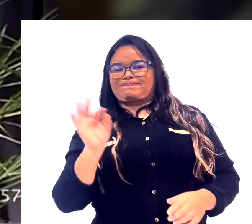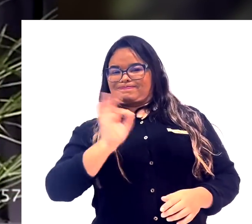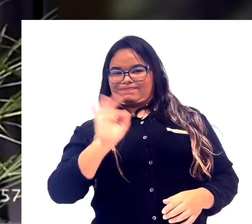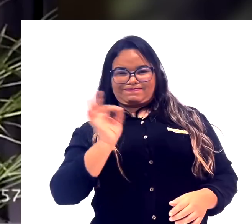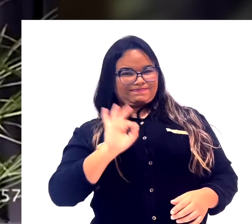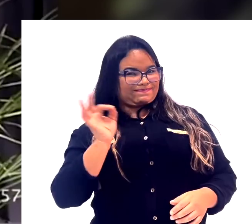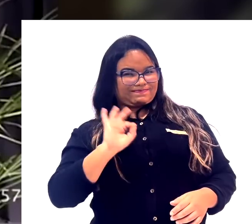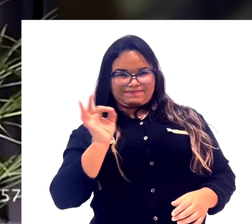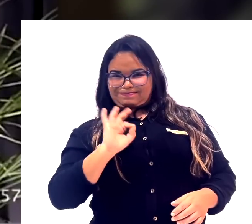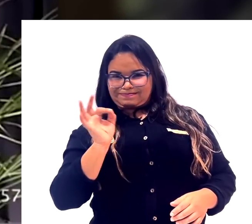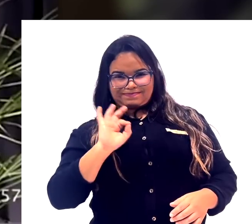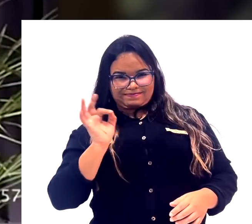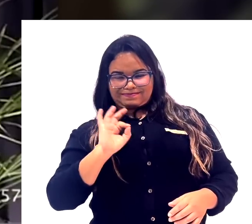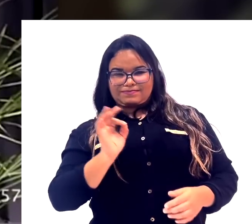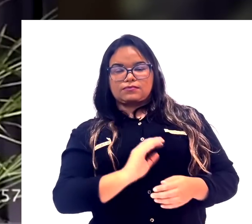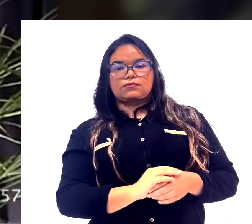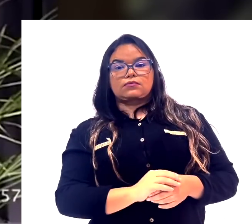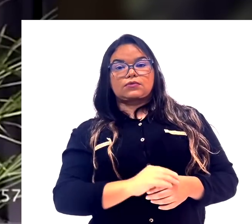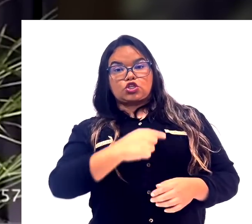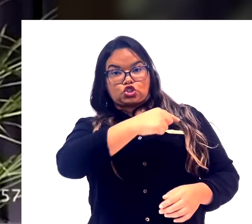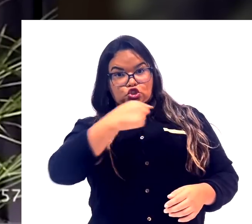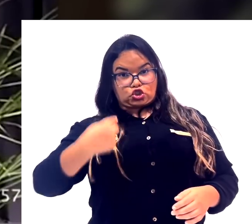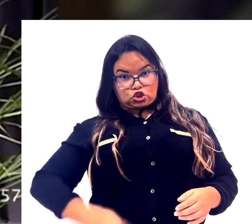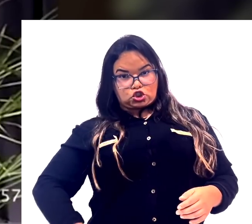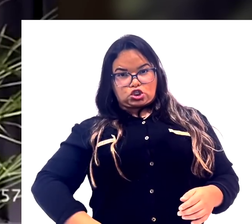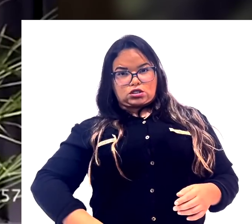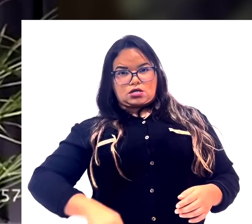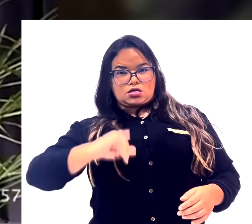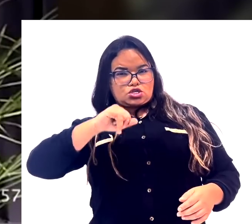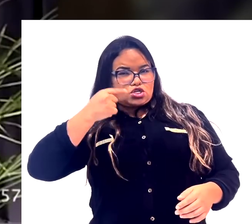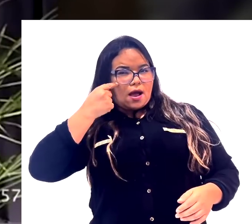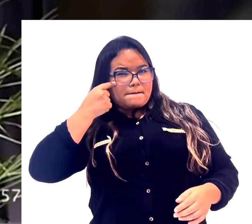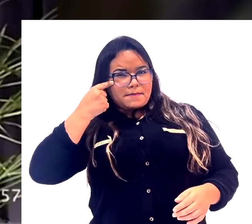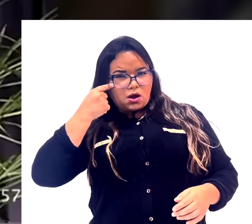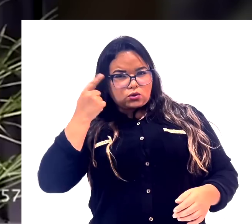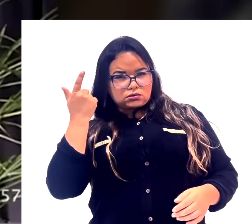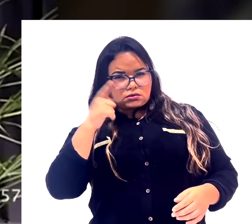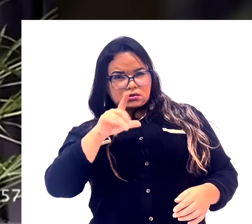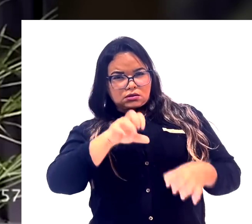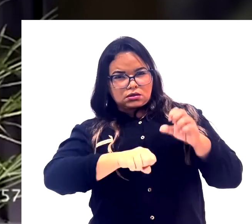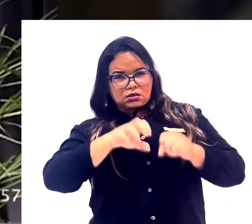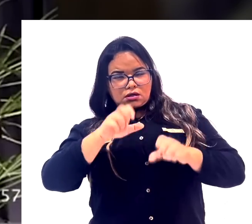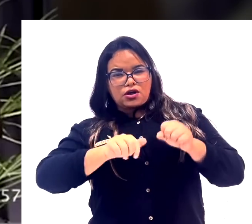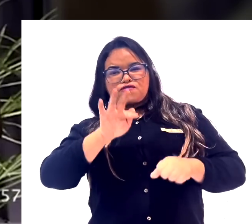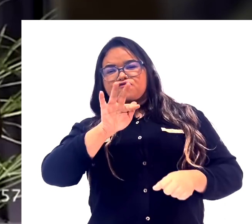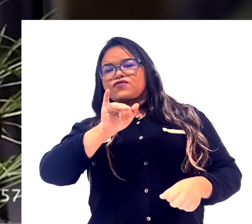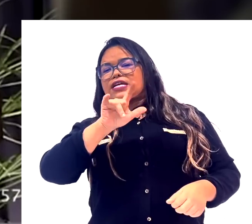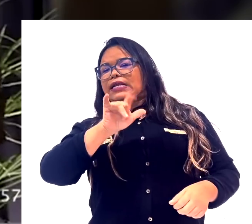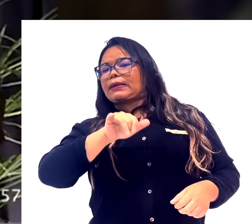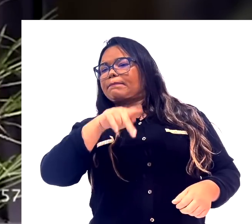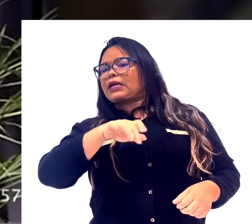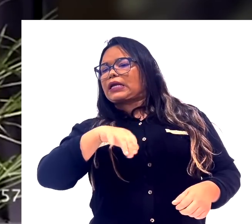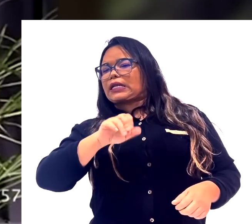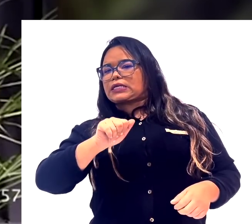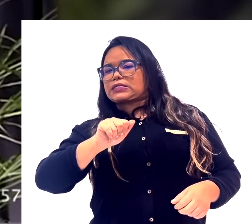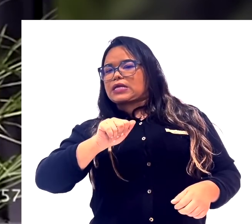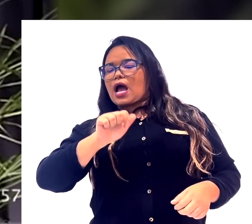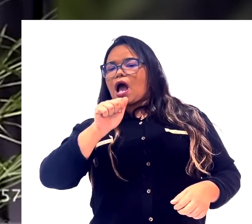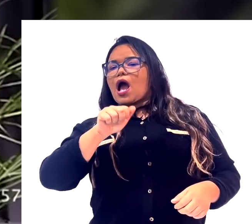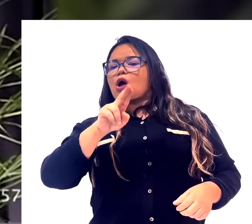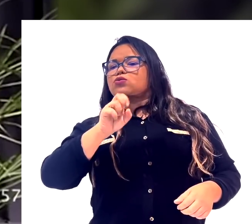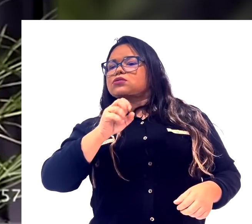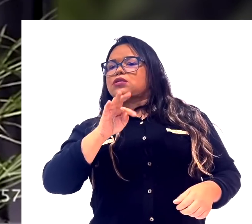Não. E a China? E o Japão? E as Filipinas? E a Austrália? E a África do